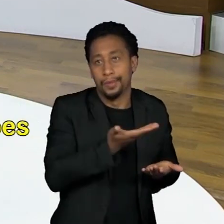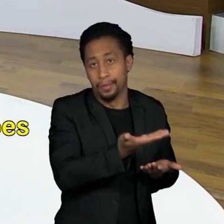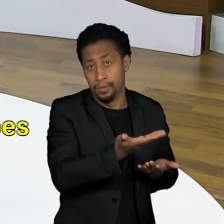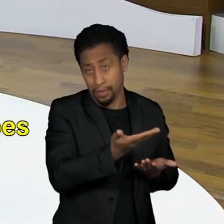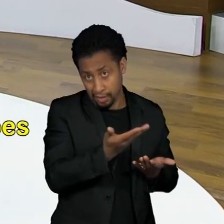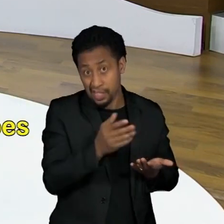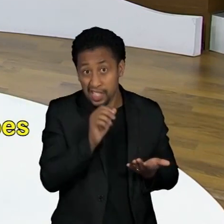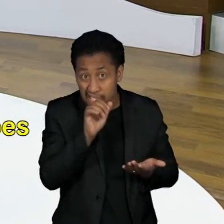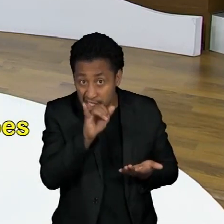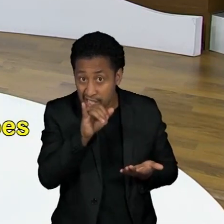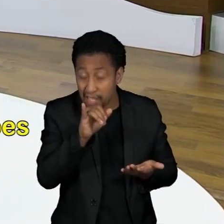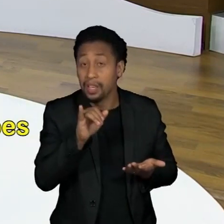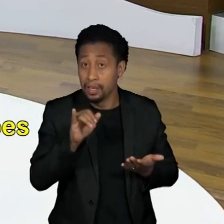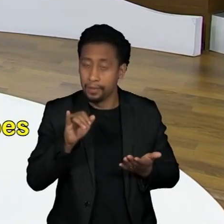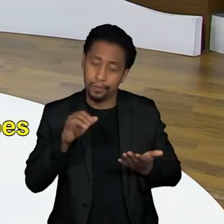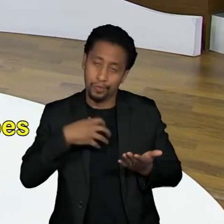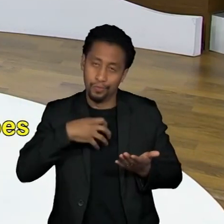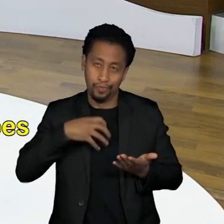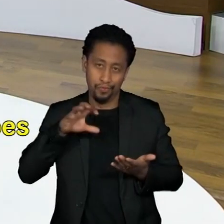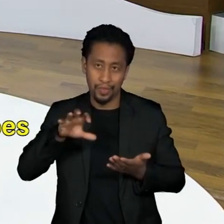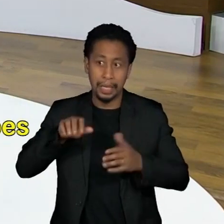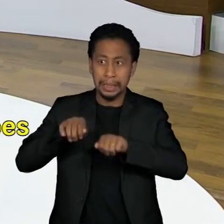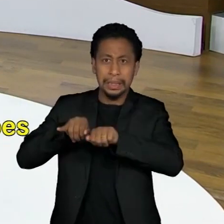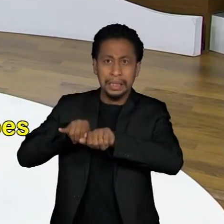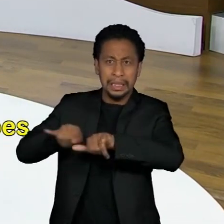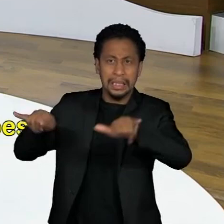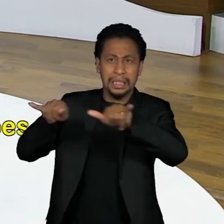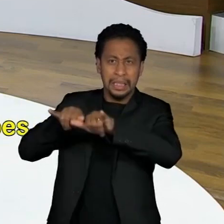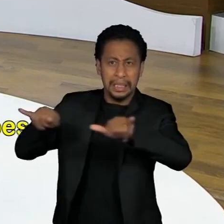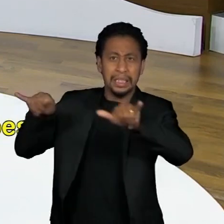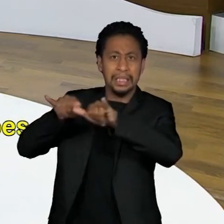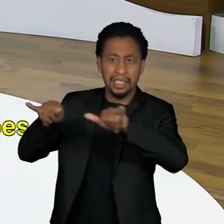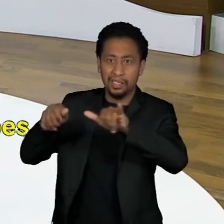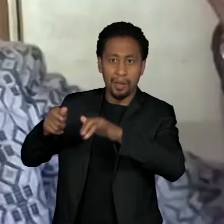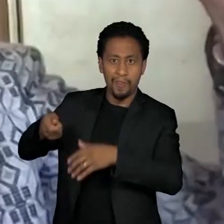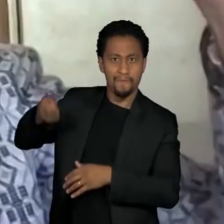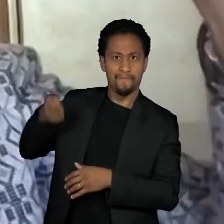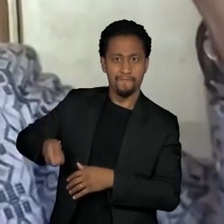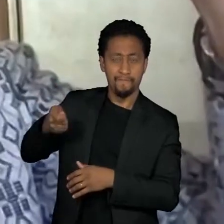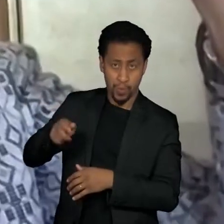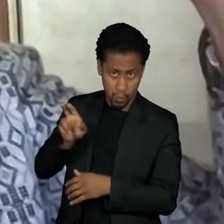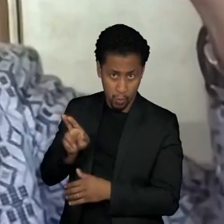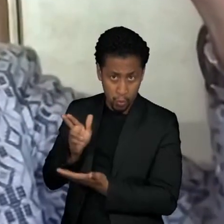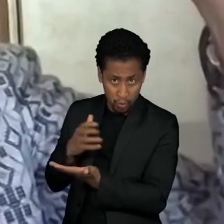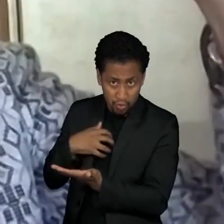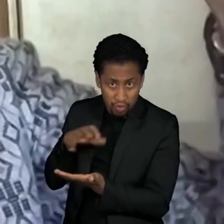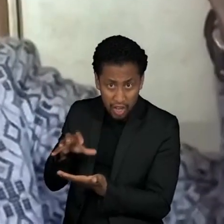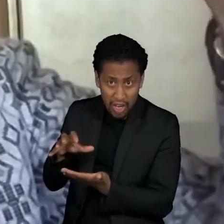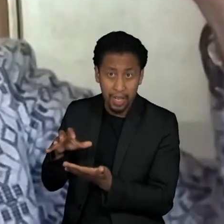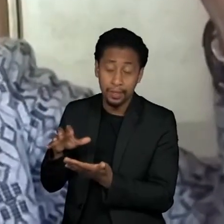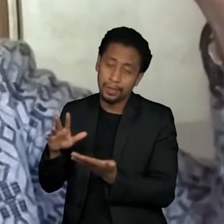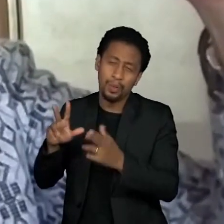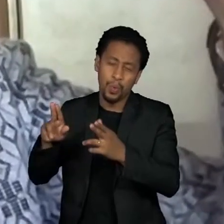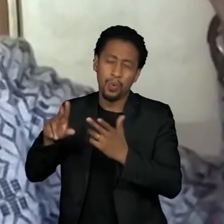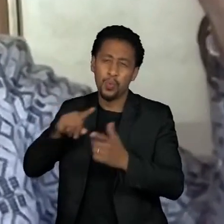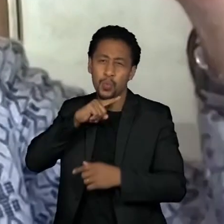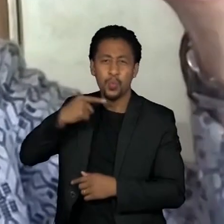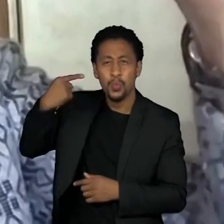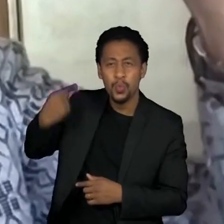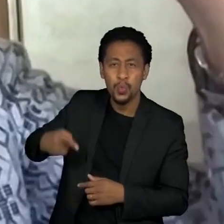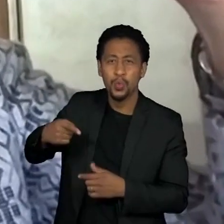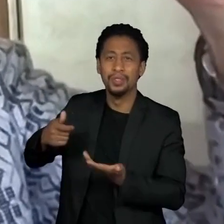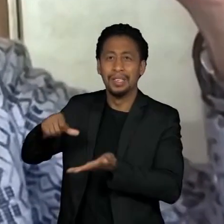the kinds de informação operações usadas por illiberal países, rossia, irãn, os Estados Unidos,